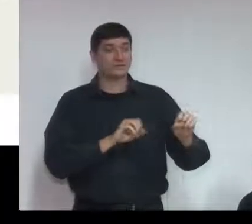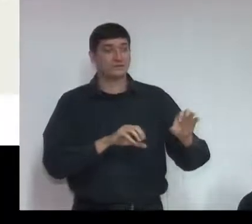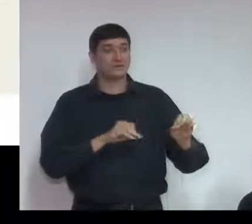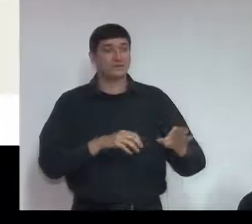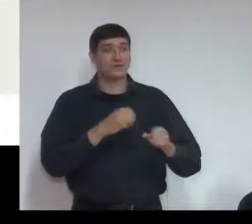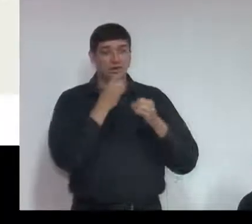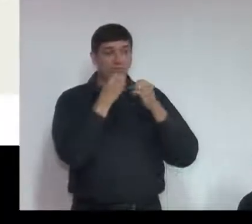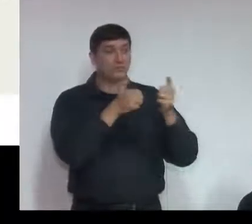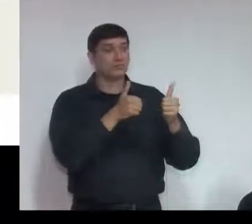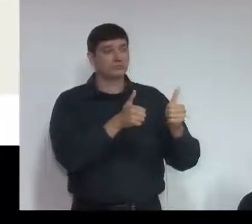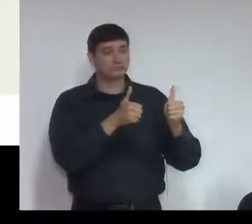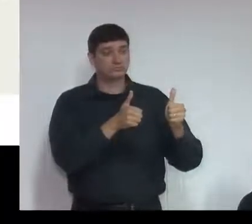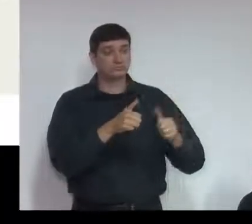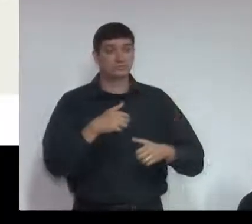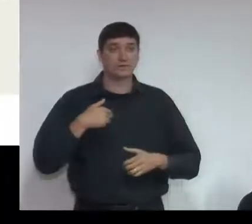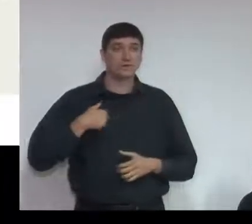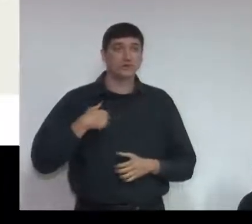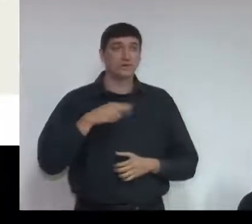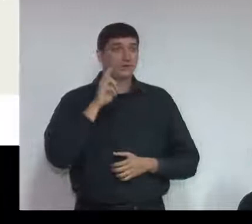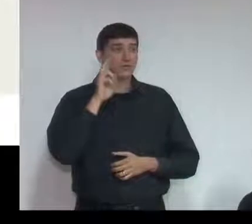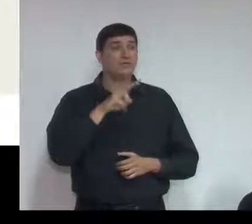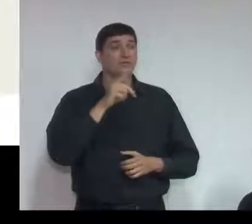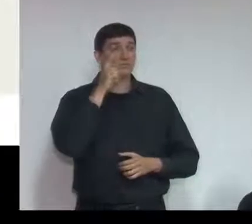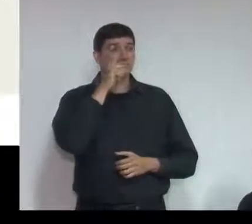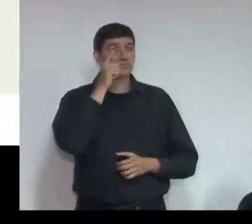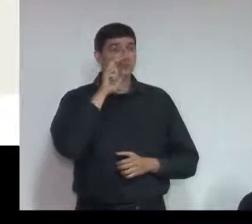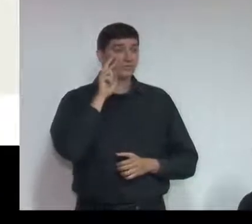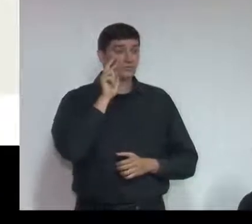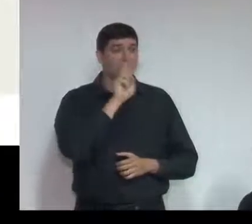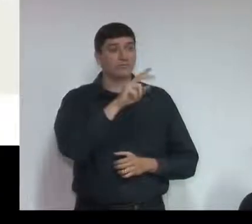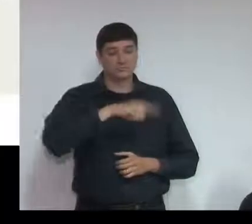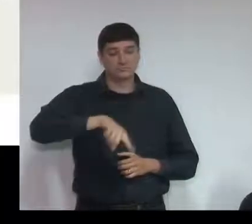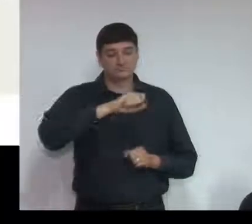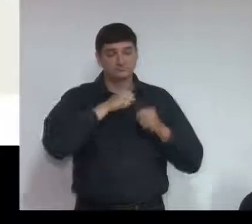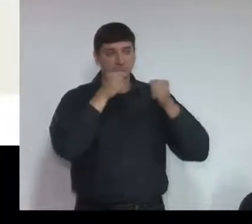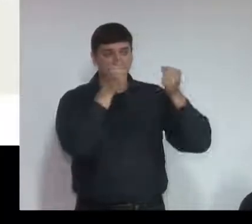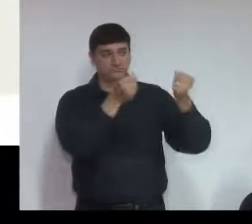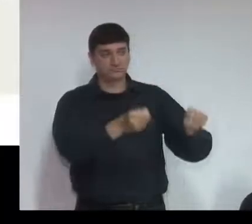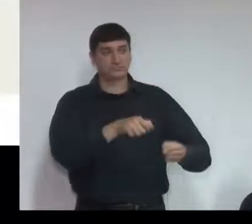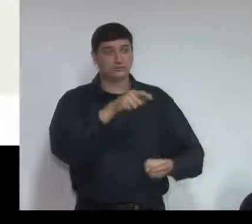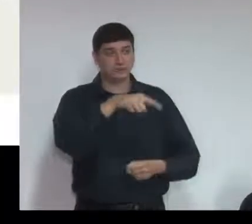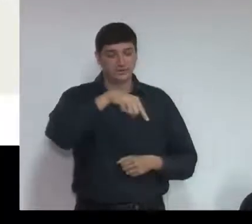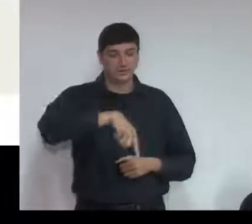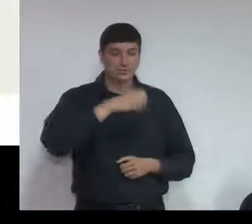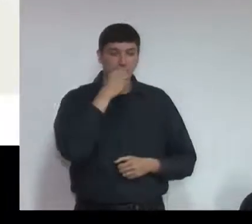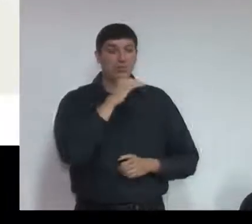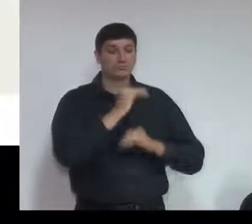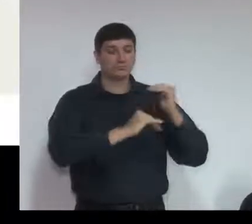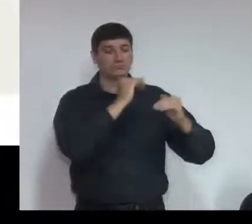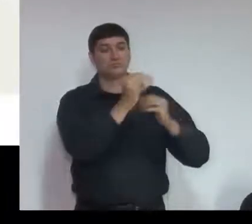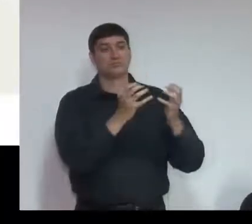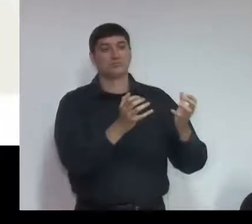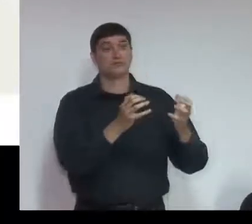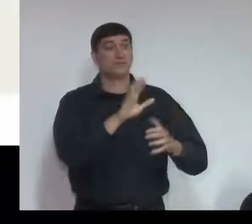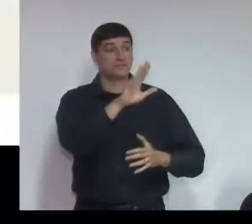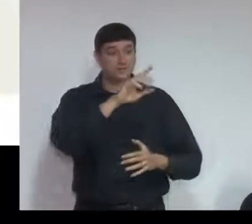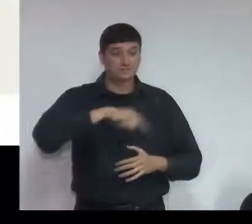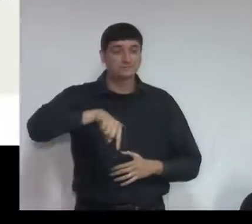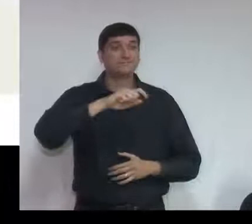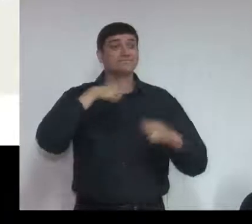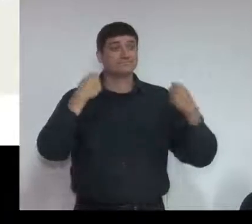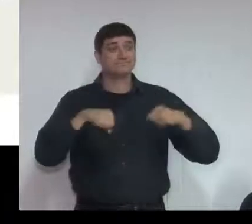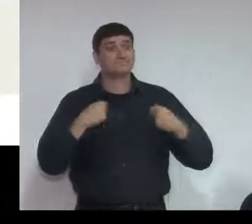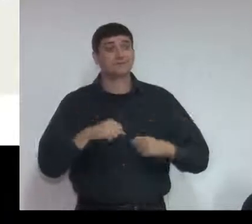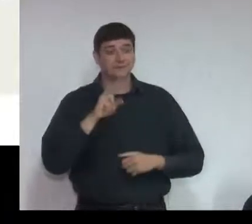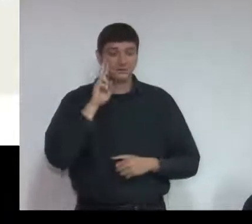para a cidade. Eu consigo facilmente enxergar que a gente busca algumas coisas boas, mas precisa encarar o que está errado.